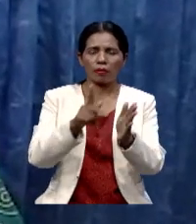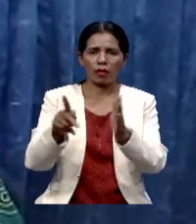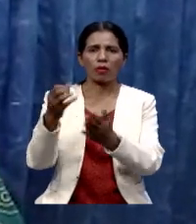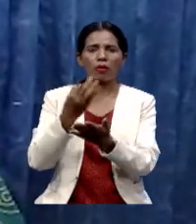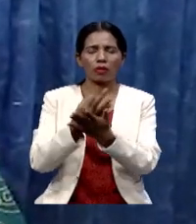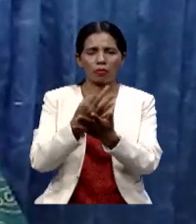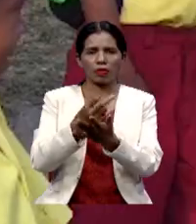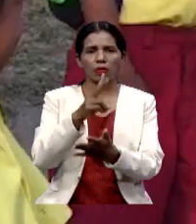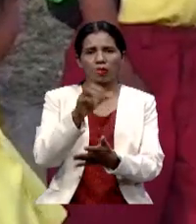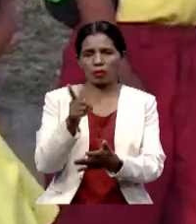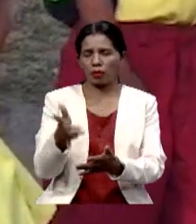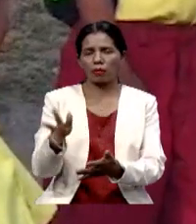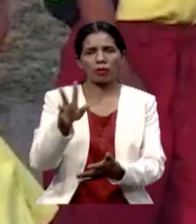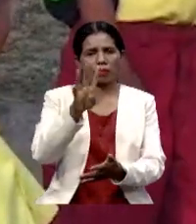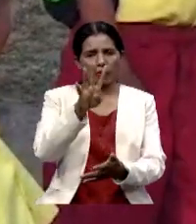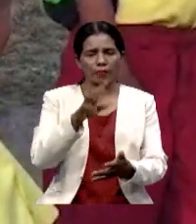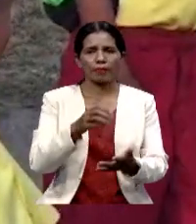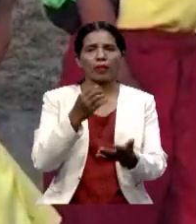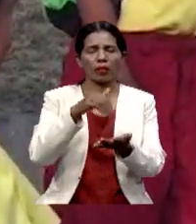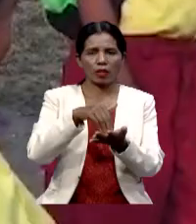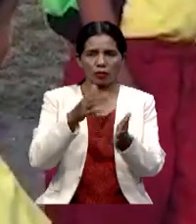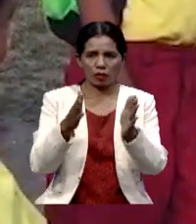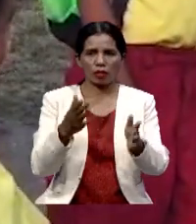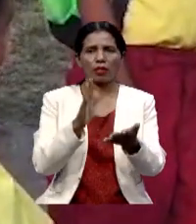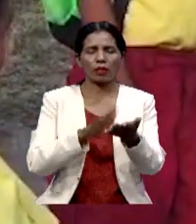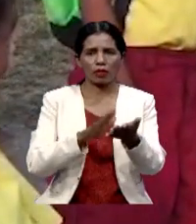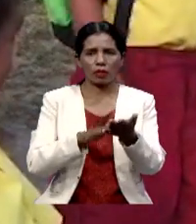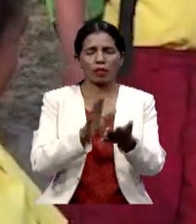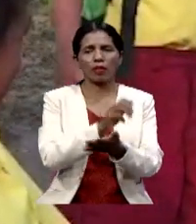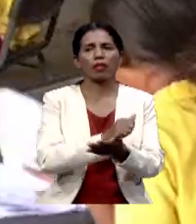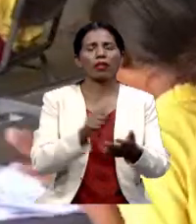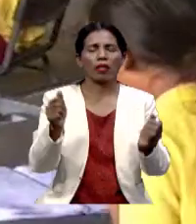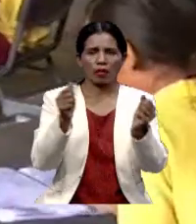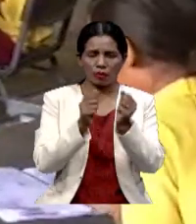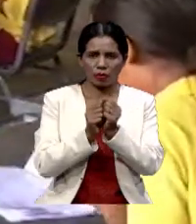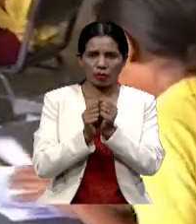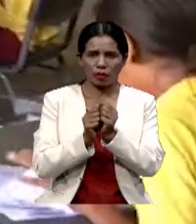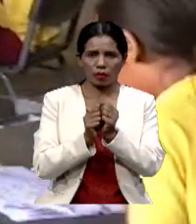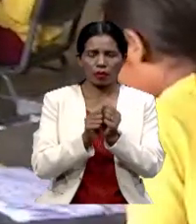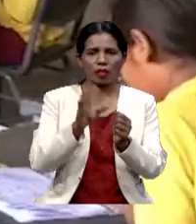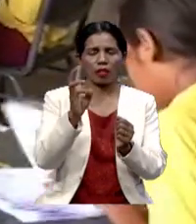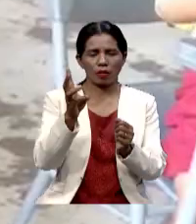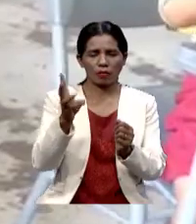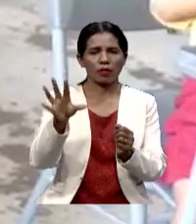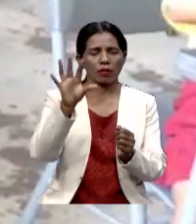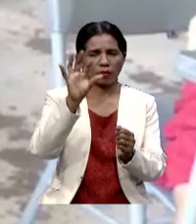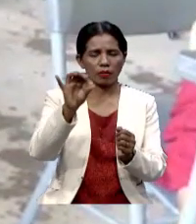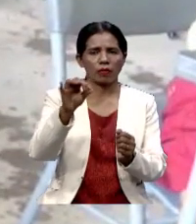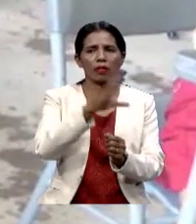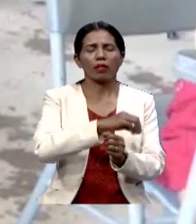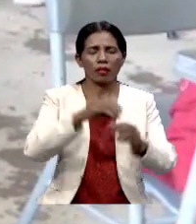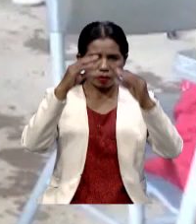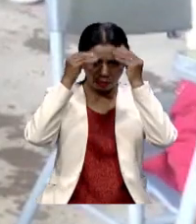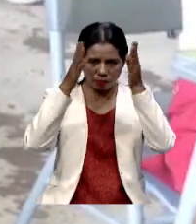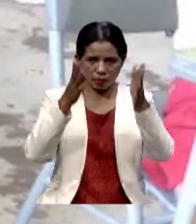para 2024. Total estudante usia ensino básico filial público Alenlac abafala hamutuk neng nul resensia enquanto profesor